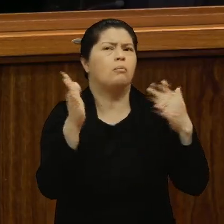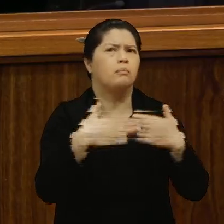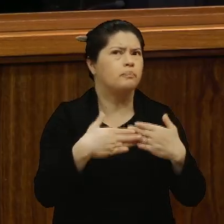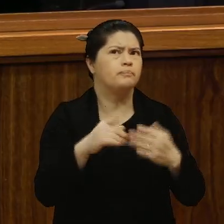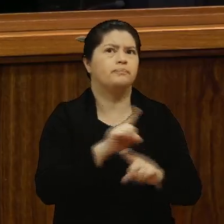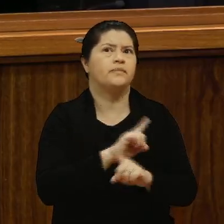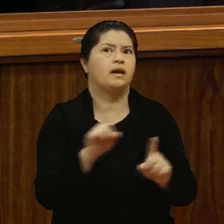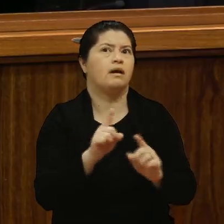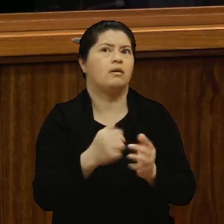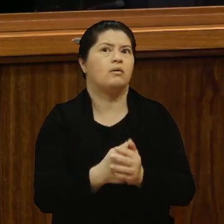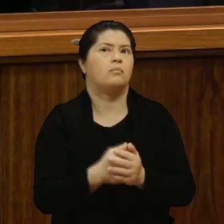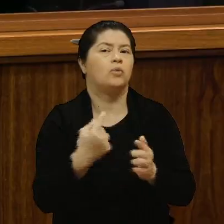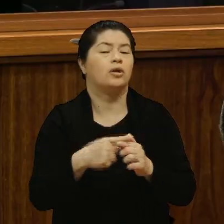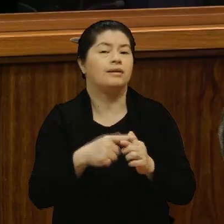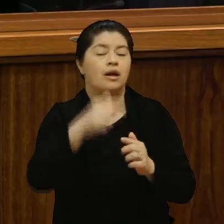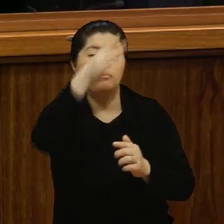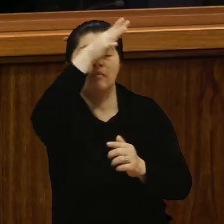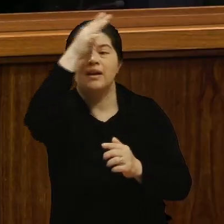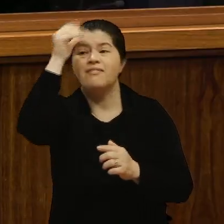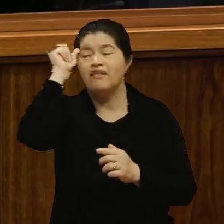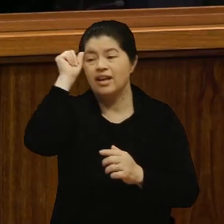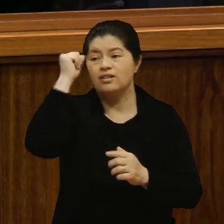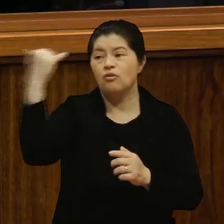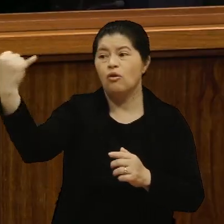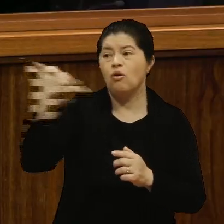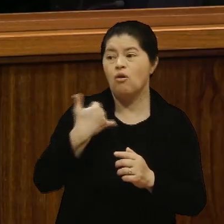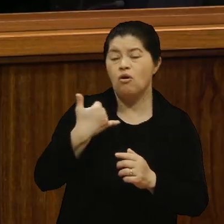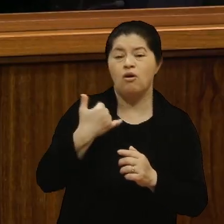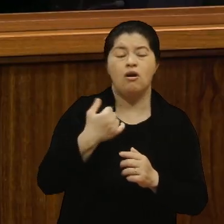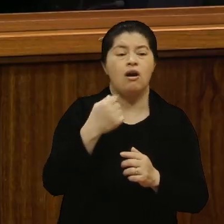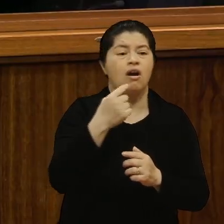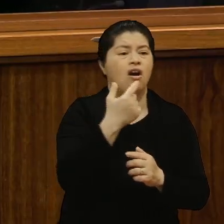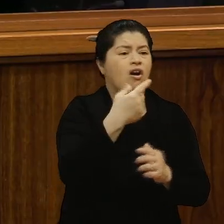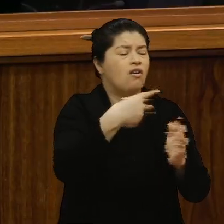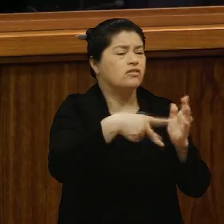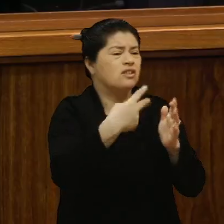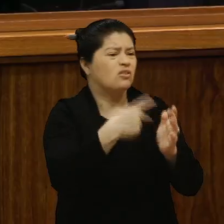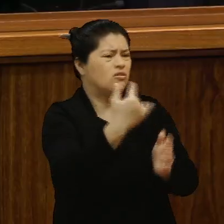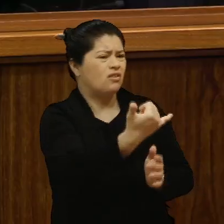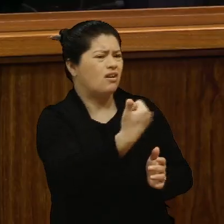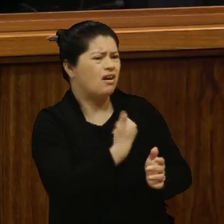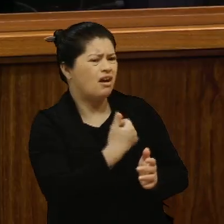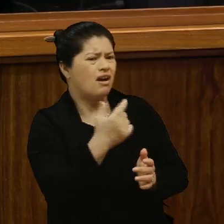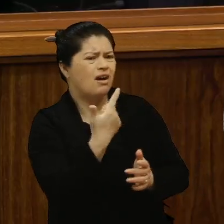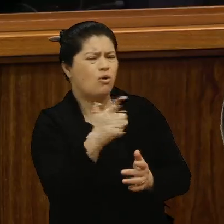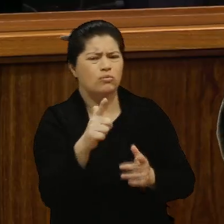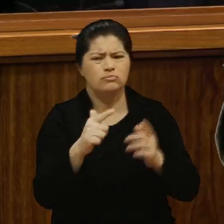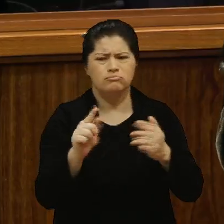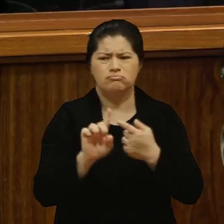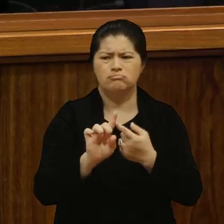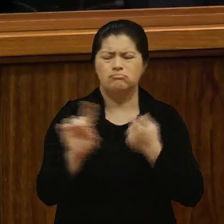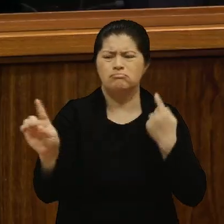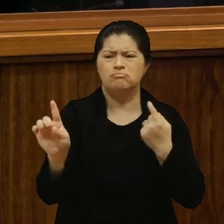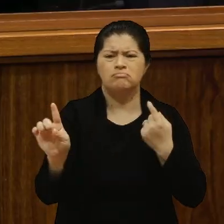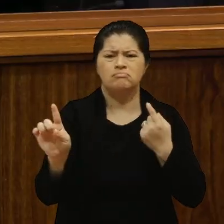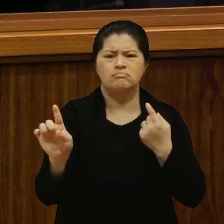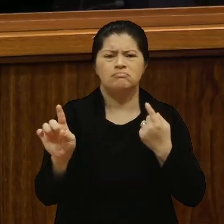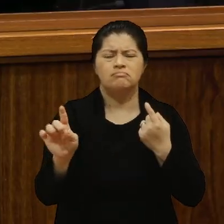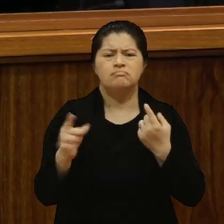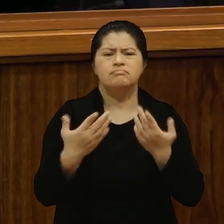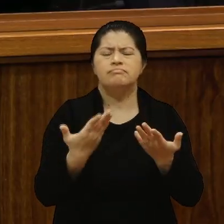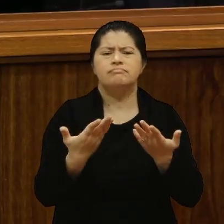o prefeito me disse uma coisa, o vice-prefeito me disse outra, em questão de metros. Não era nem